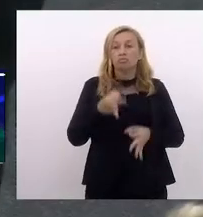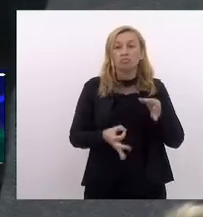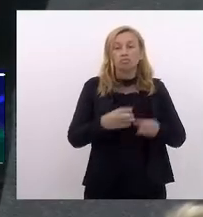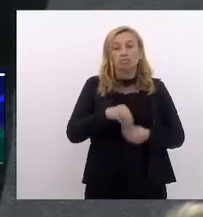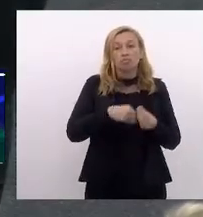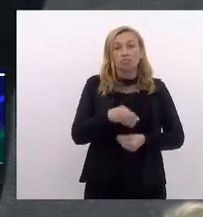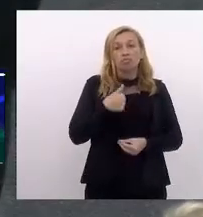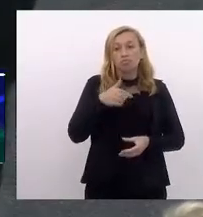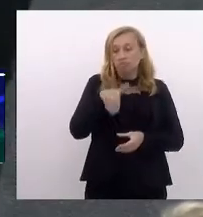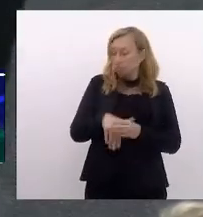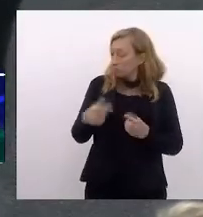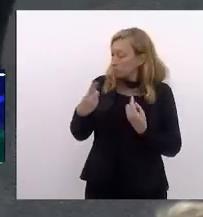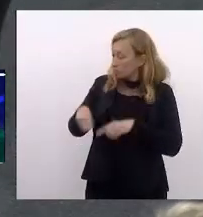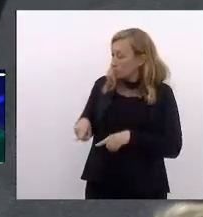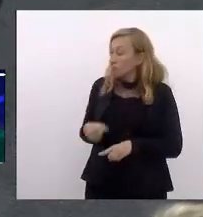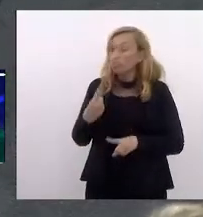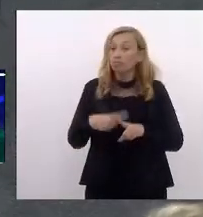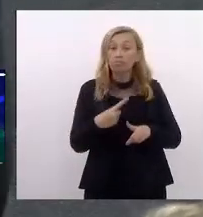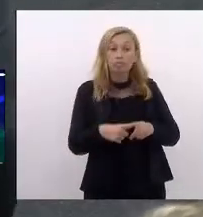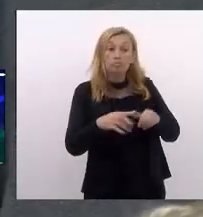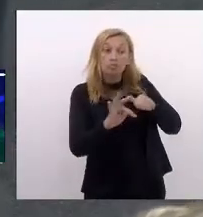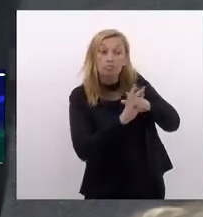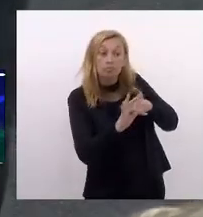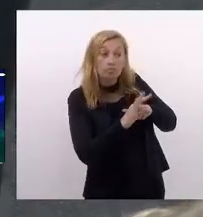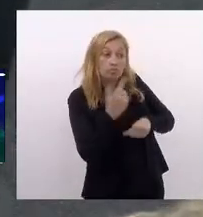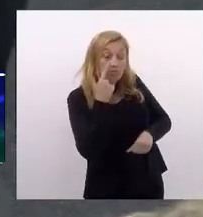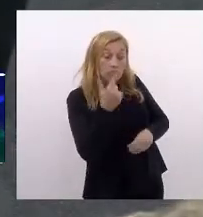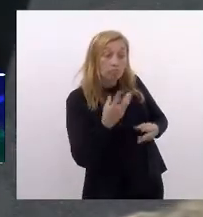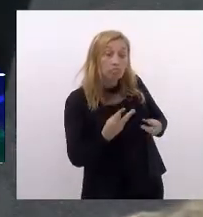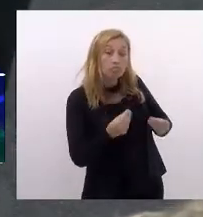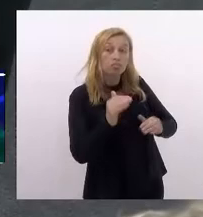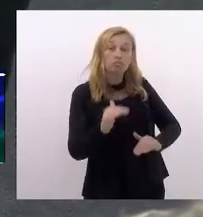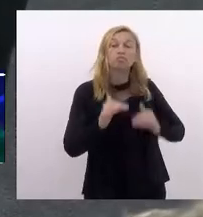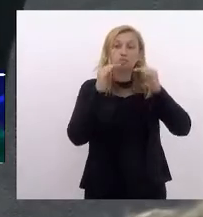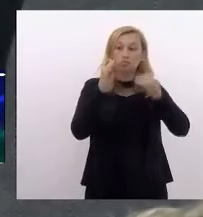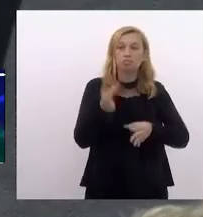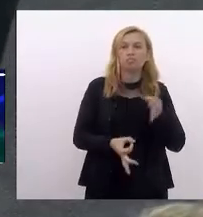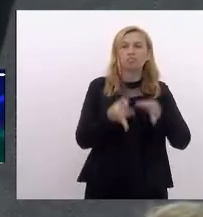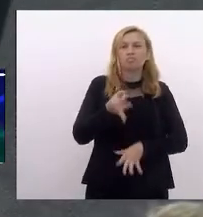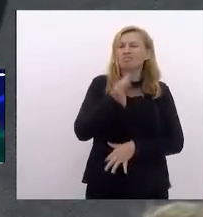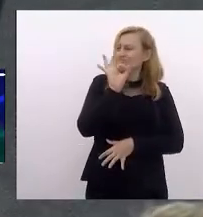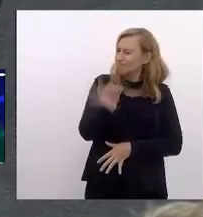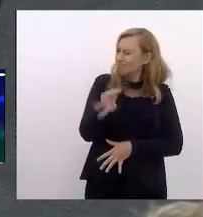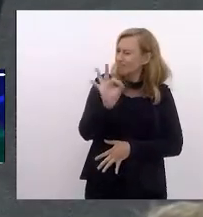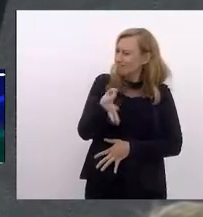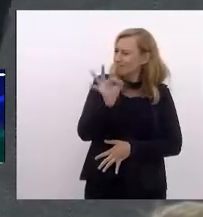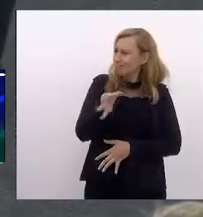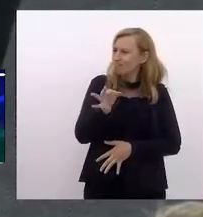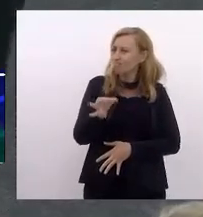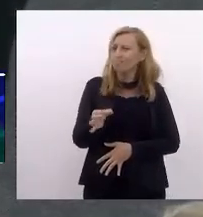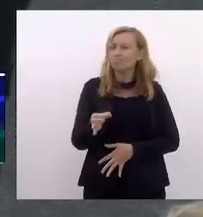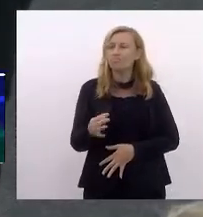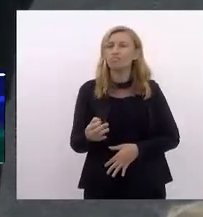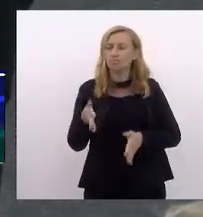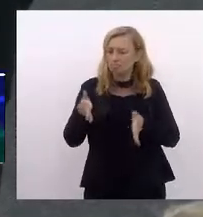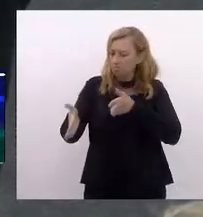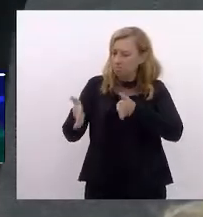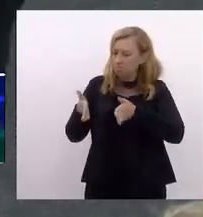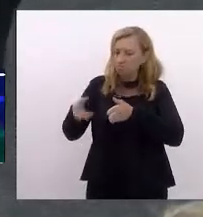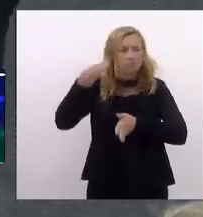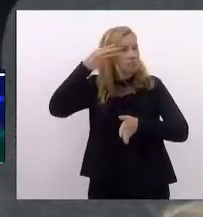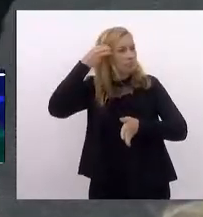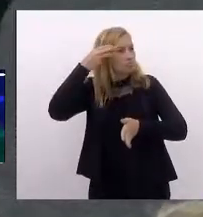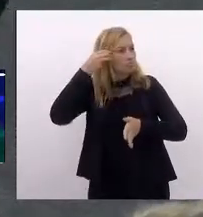ter que contrariamente porque na apreciação técnica do Tribunal de Contas ficou evidenciado que tanto no período vídeo